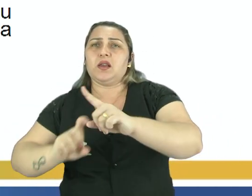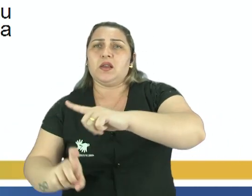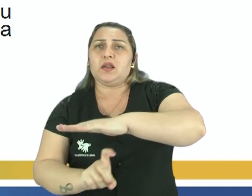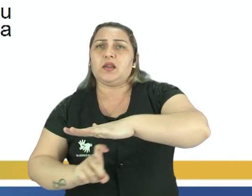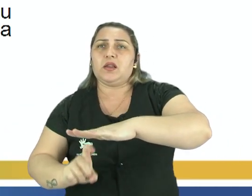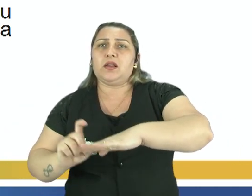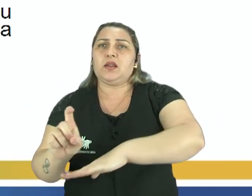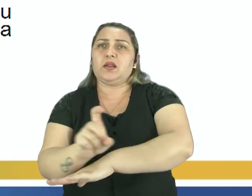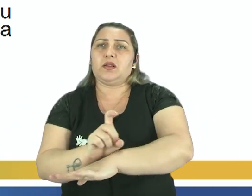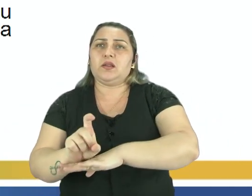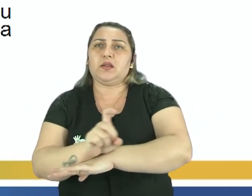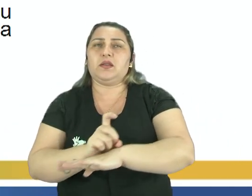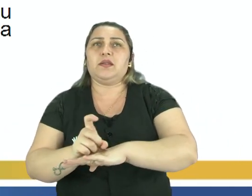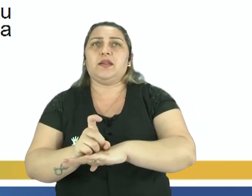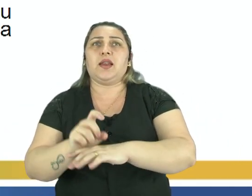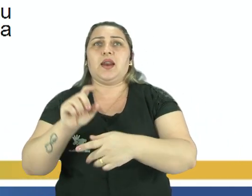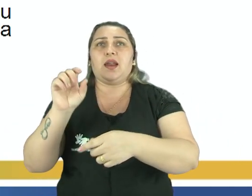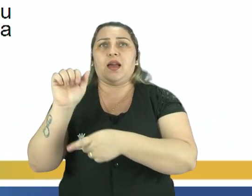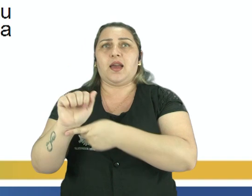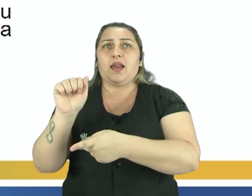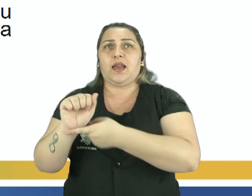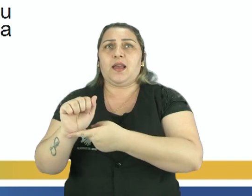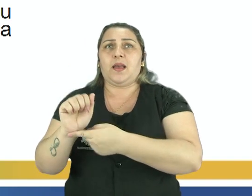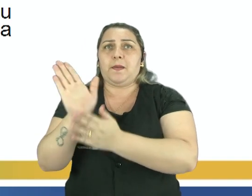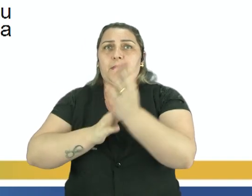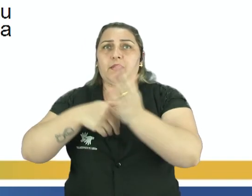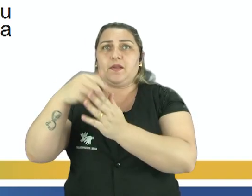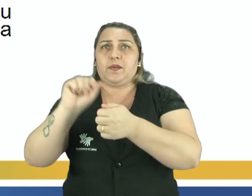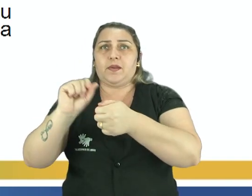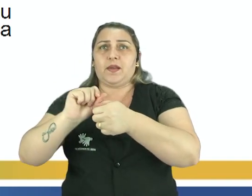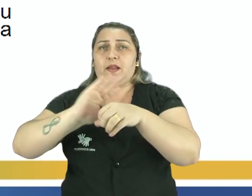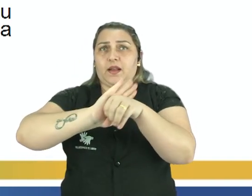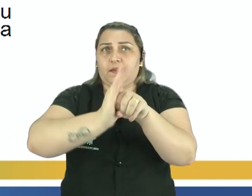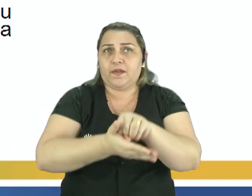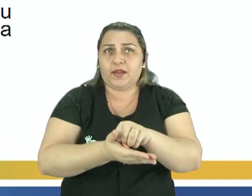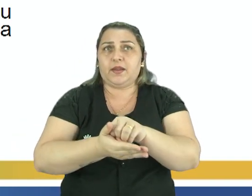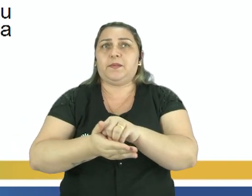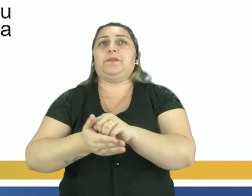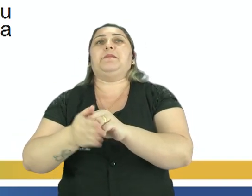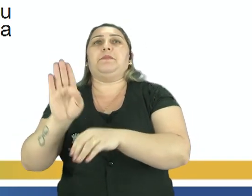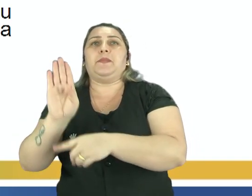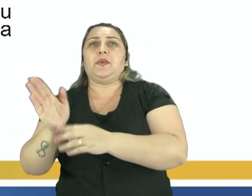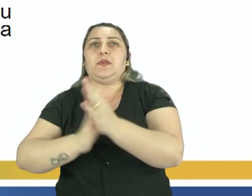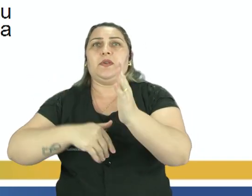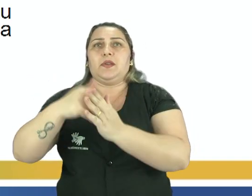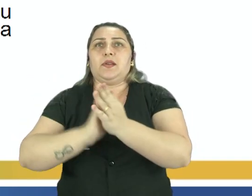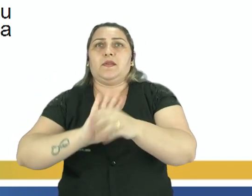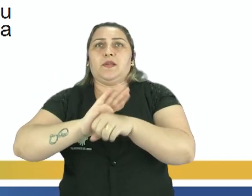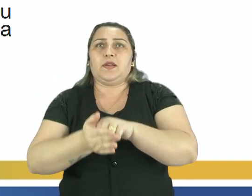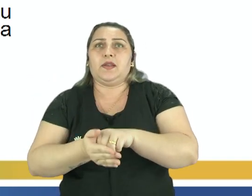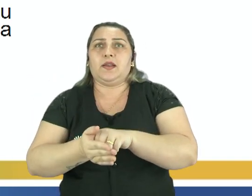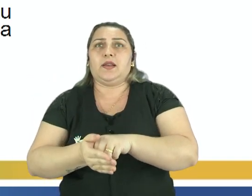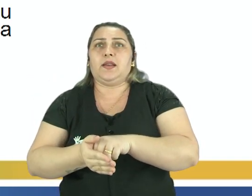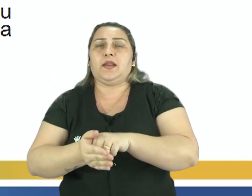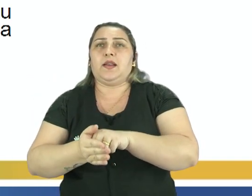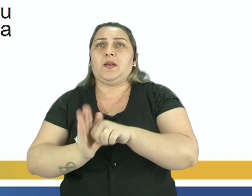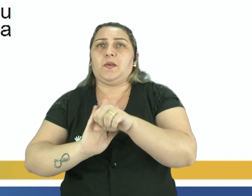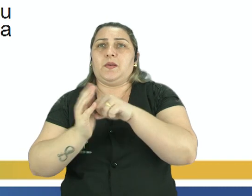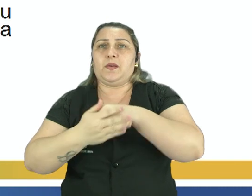rupestre? A letra A, pinturas feitas somente em cavernas, pinturas feitas em cavernas e